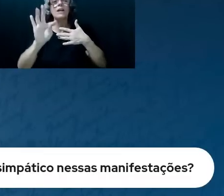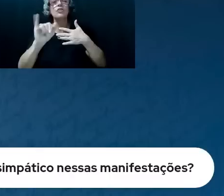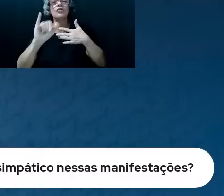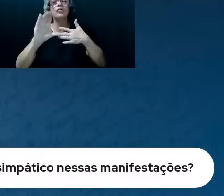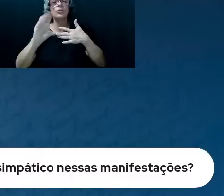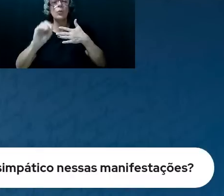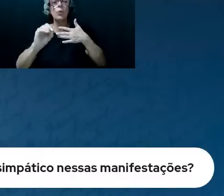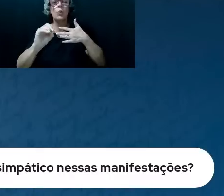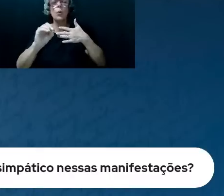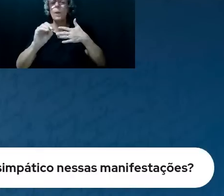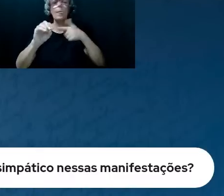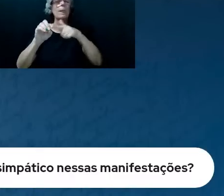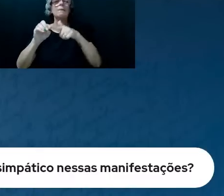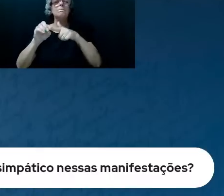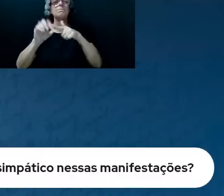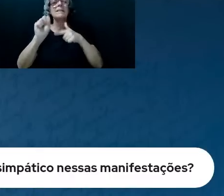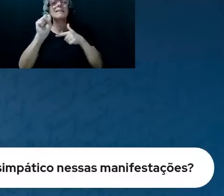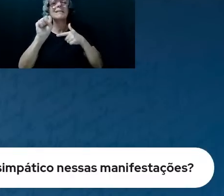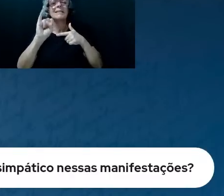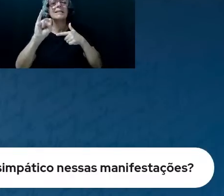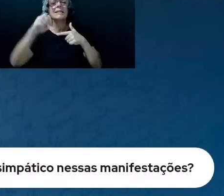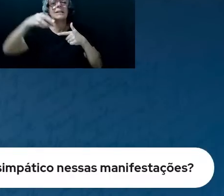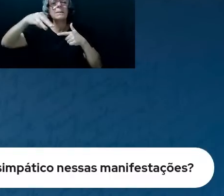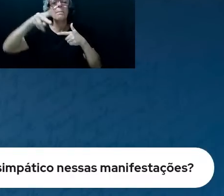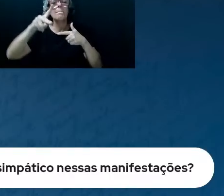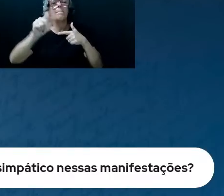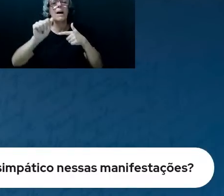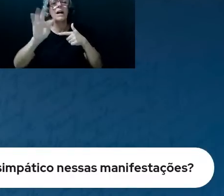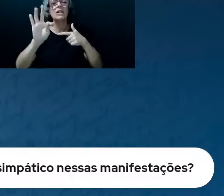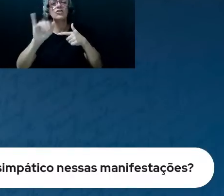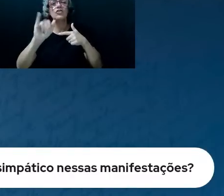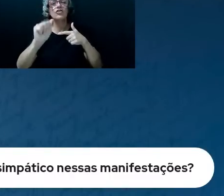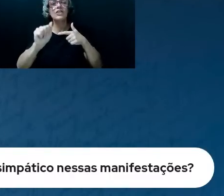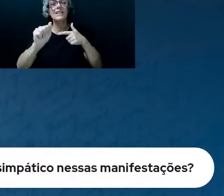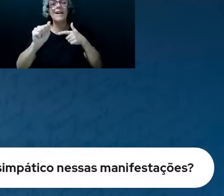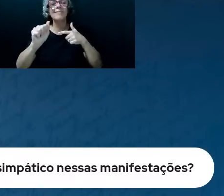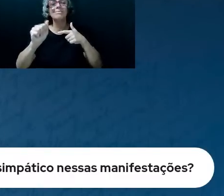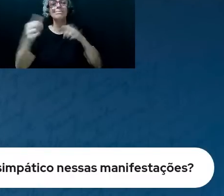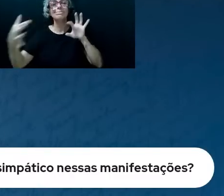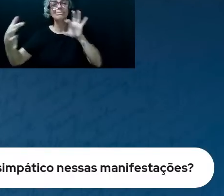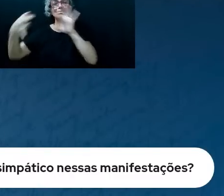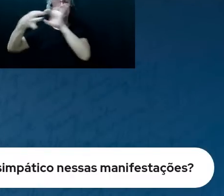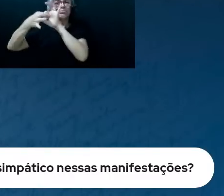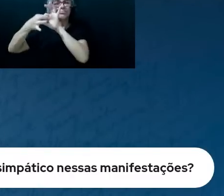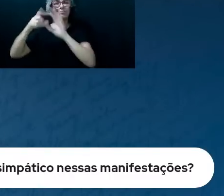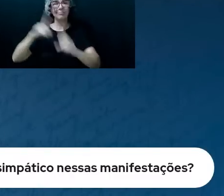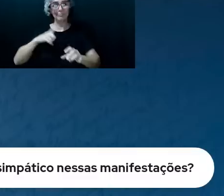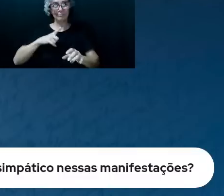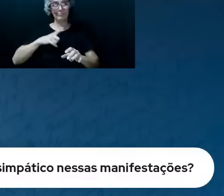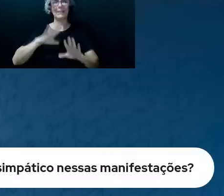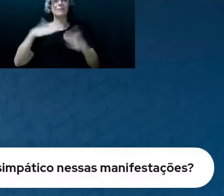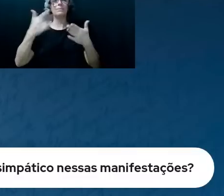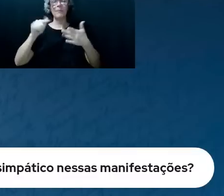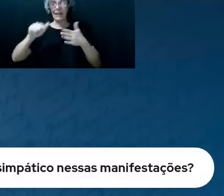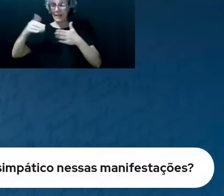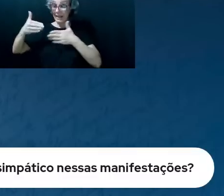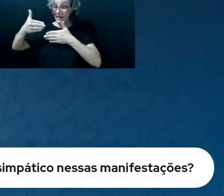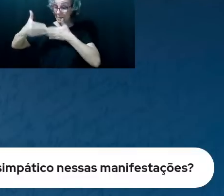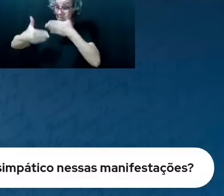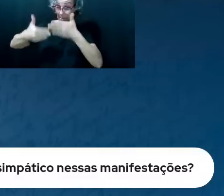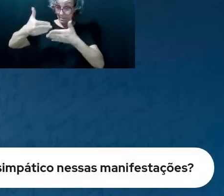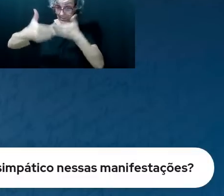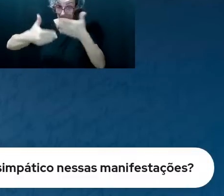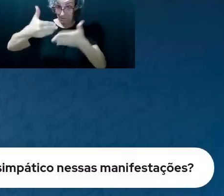de simpatia que há aquela contaminação. Ah, sim. Na verdade, é um processo de